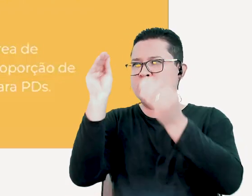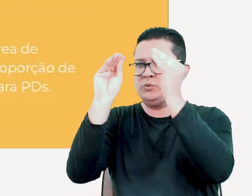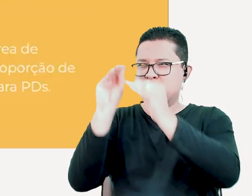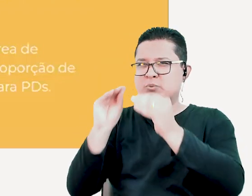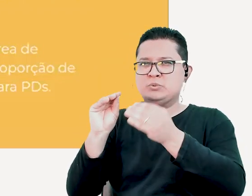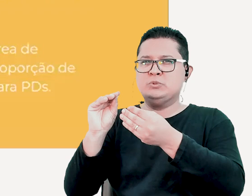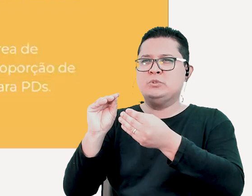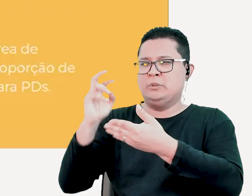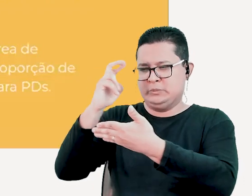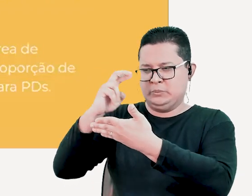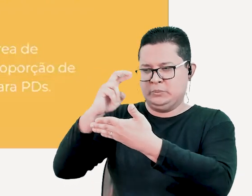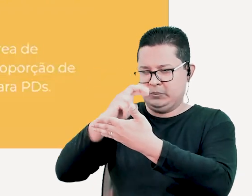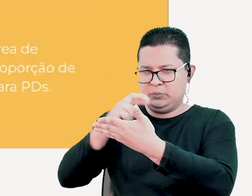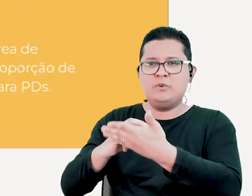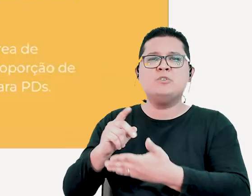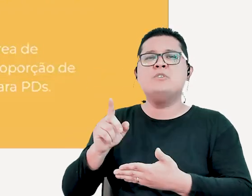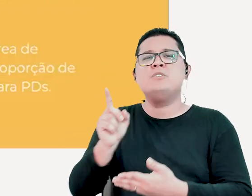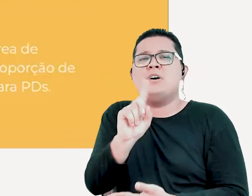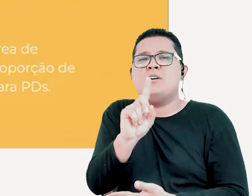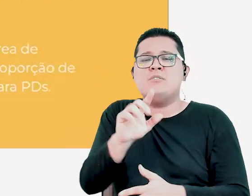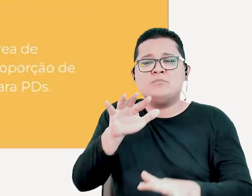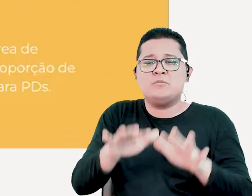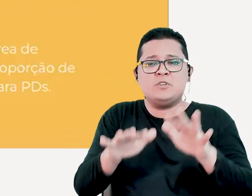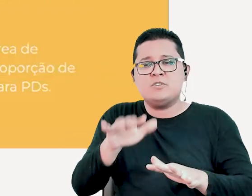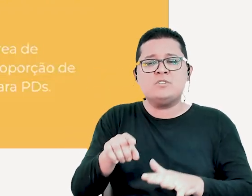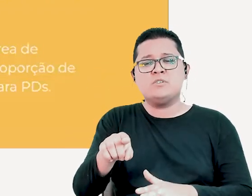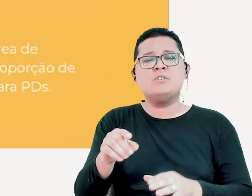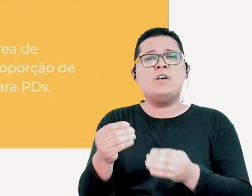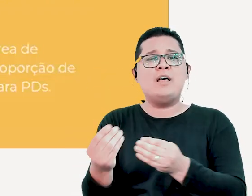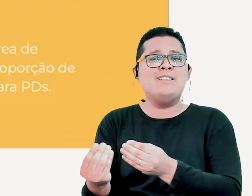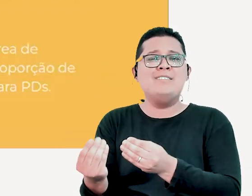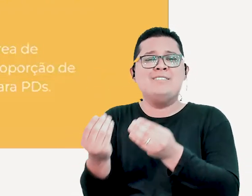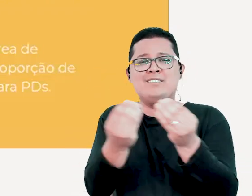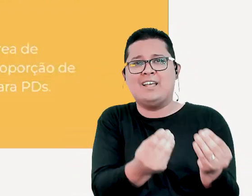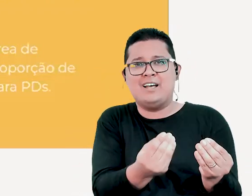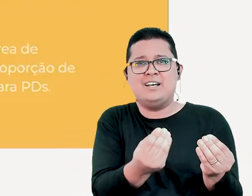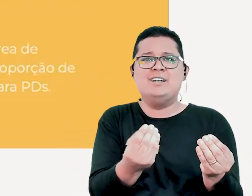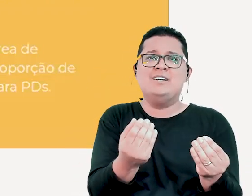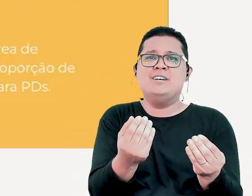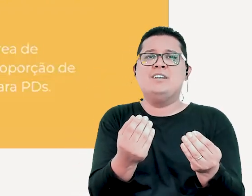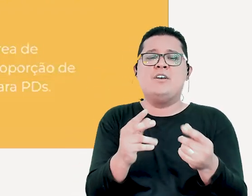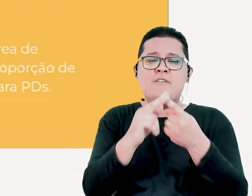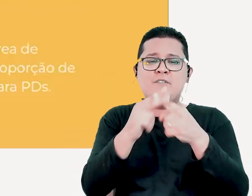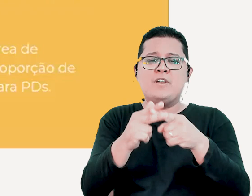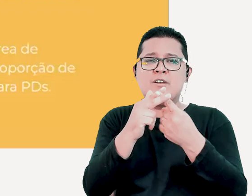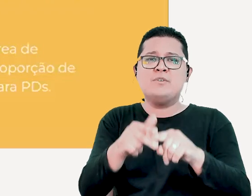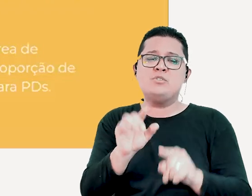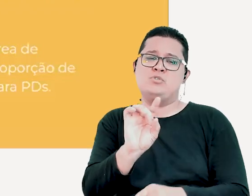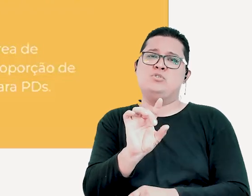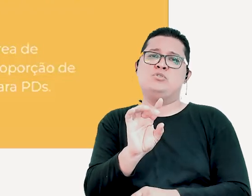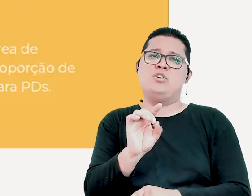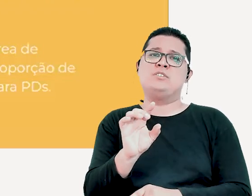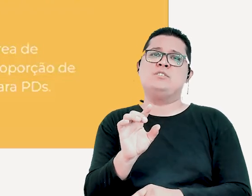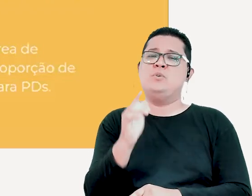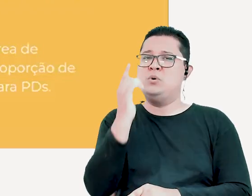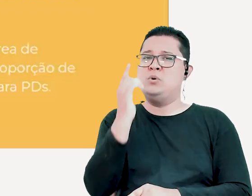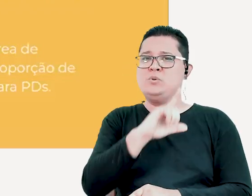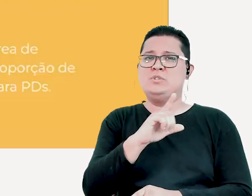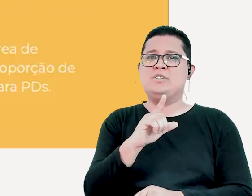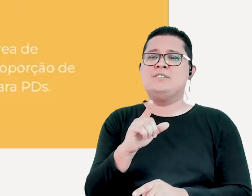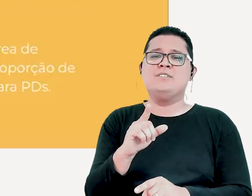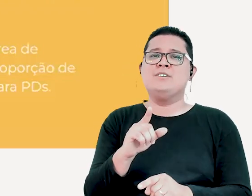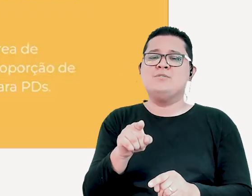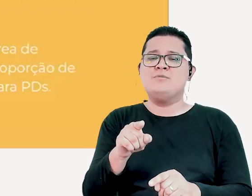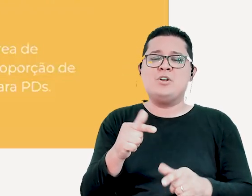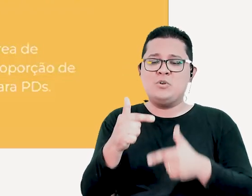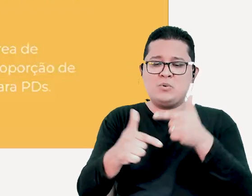gente traga ferramentas, a gente traga caminhos para os contents que estão dentro dos times conseguirem trabalhar